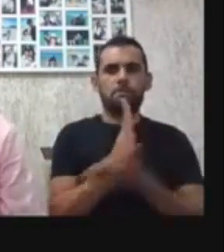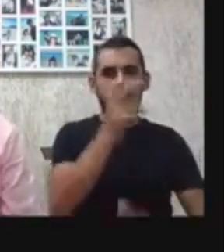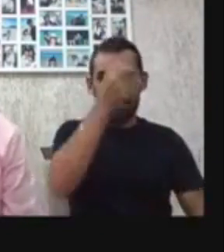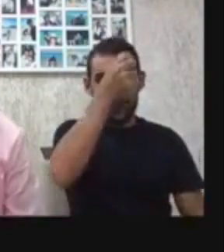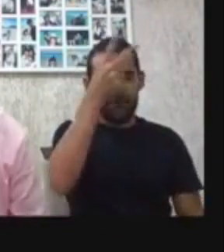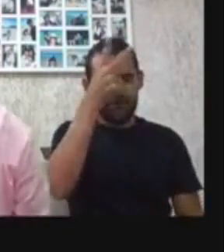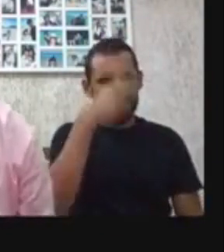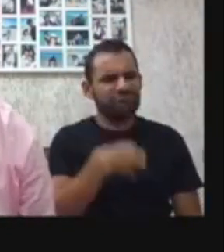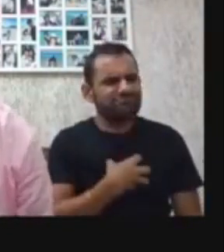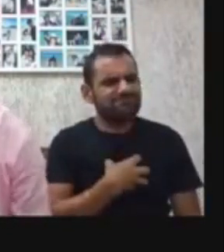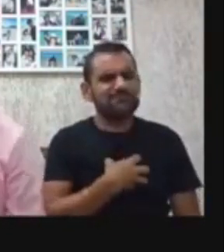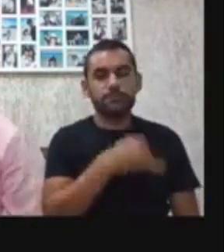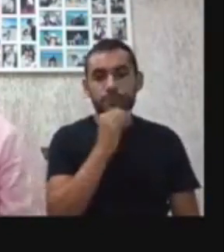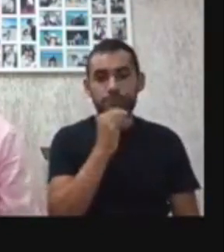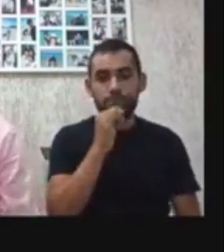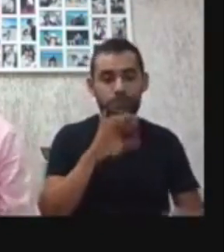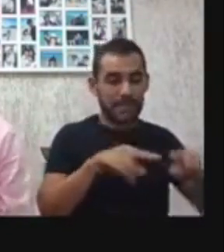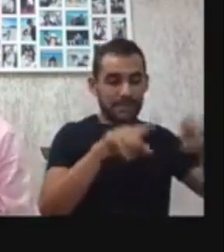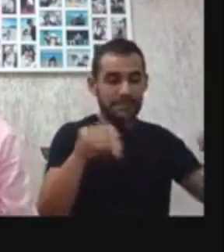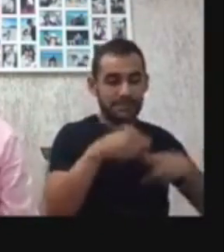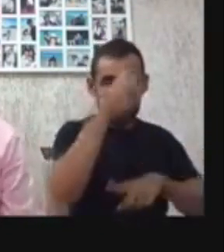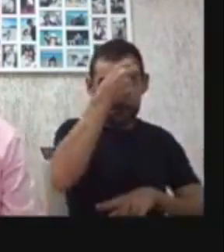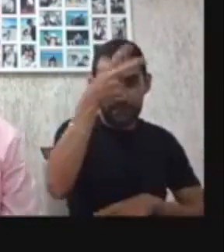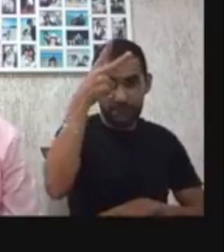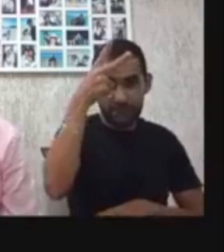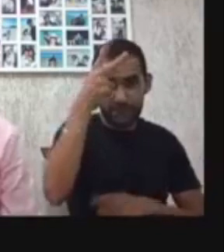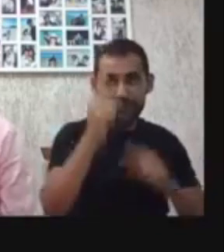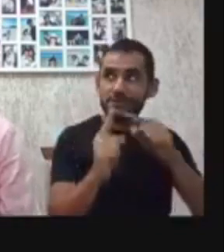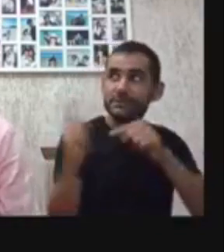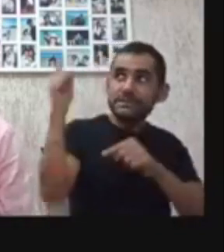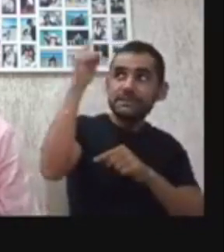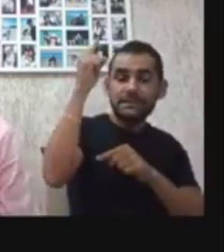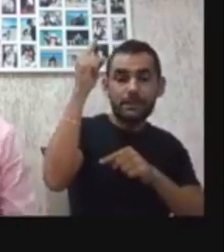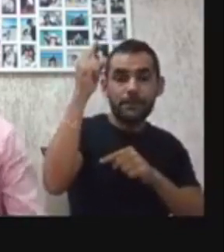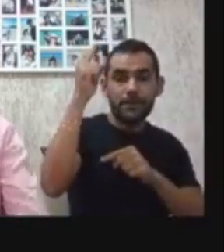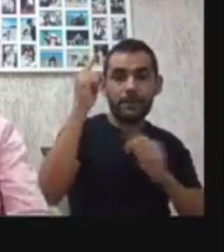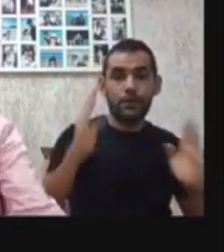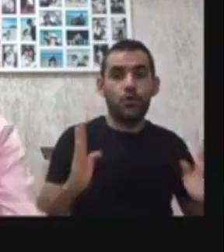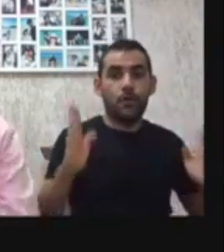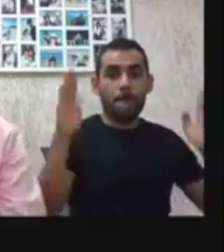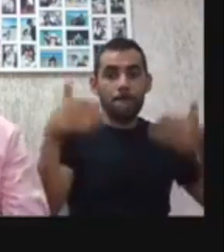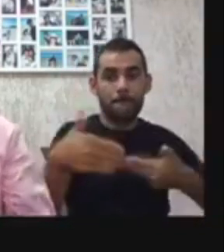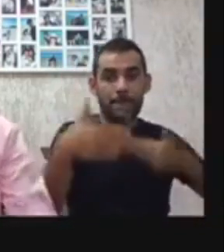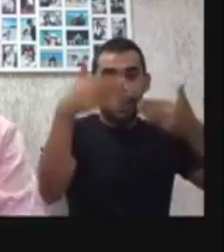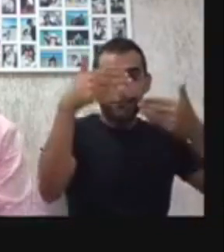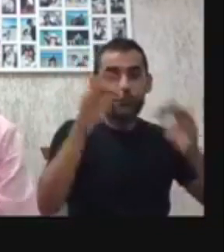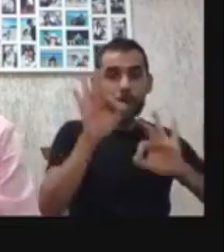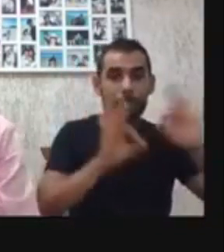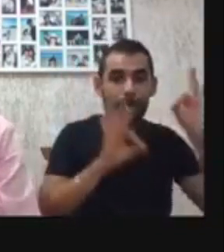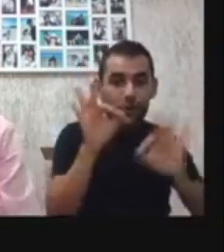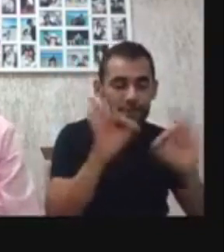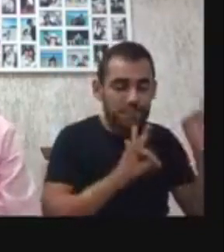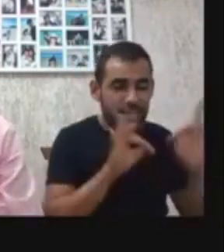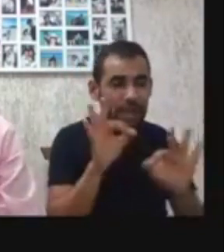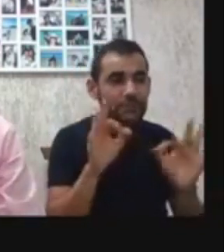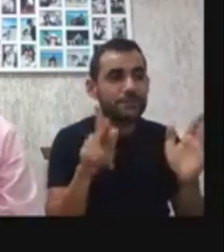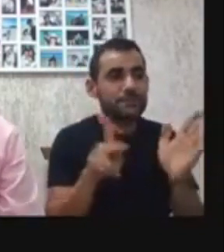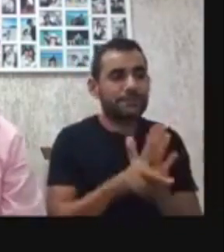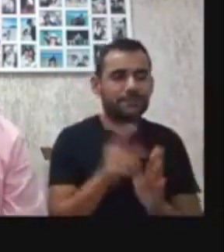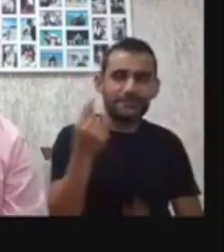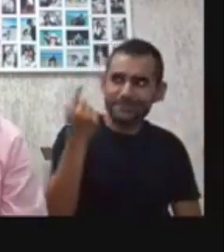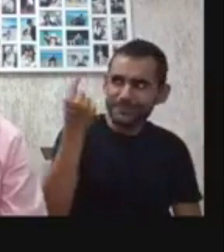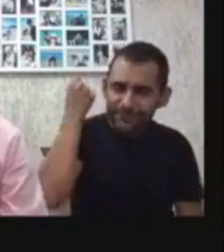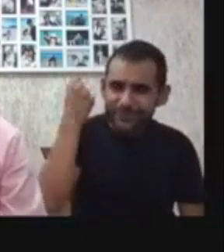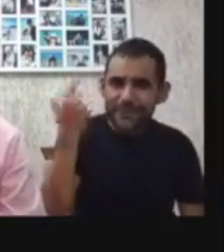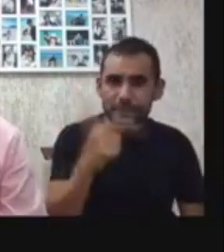me incomoda muito é o gabinete do prefeito para atender a população no andar de cima com aquele prédio que foi projetado, né? É um prédio que na época